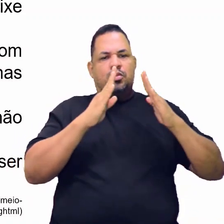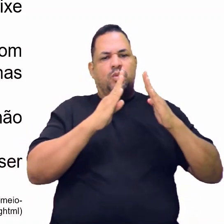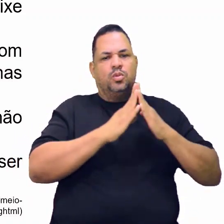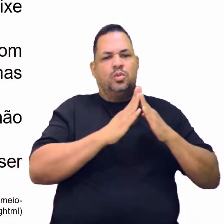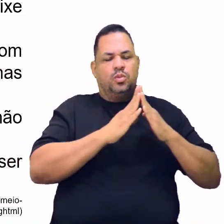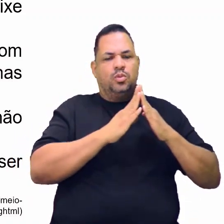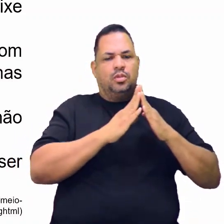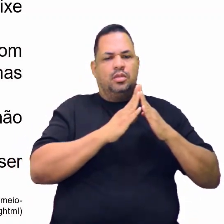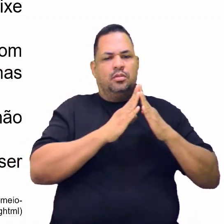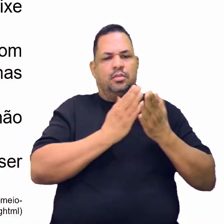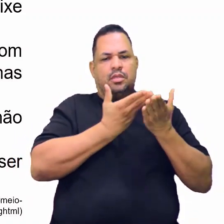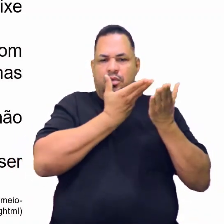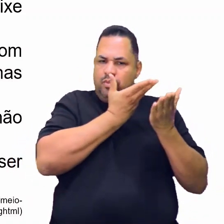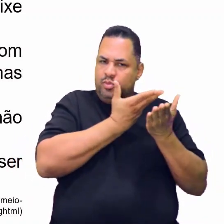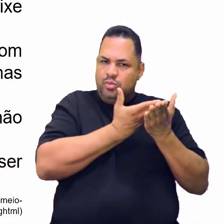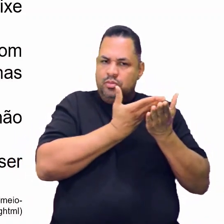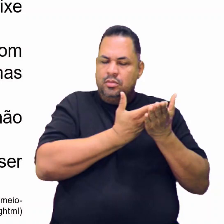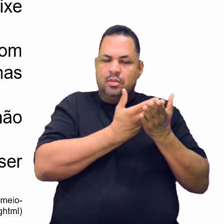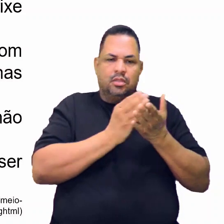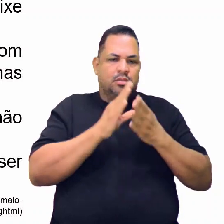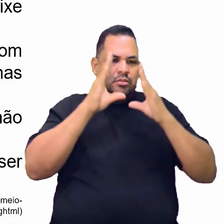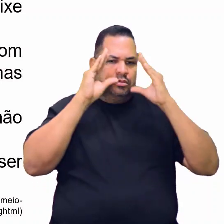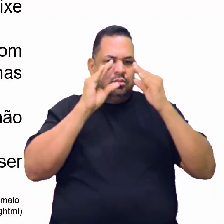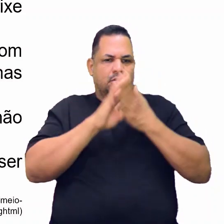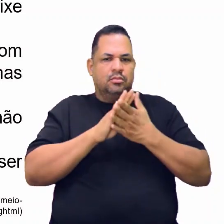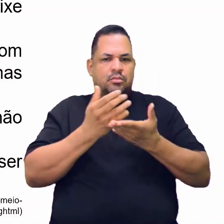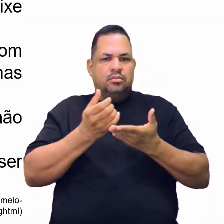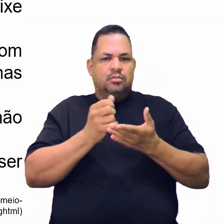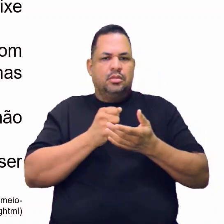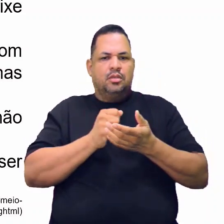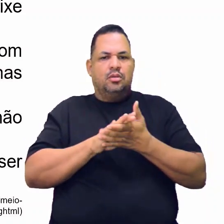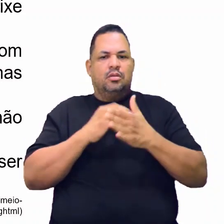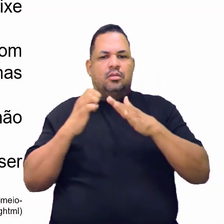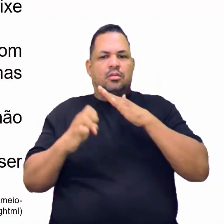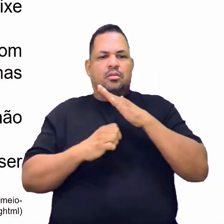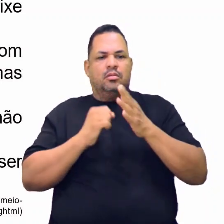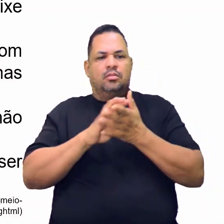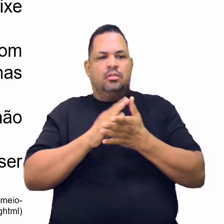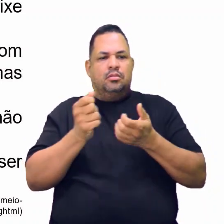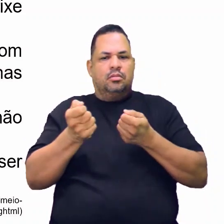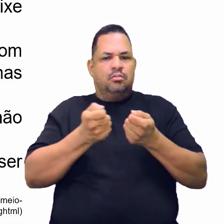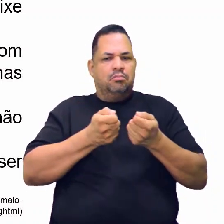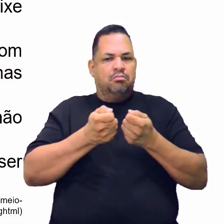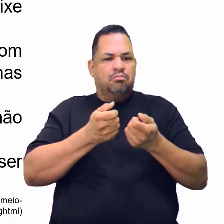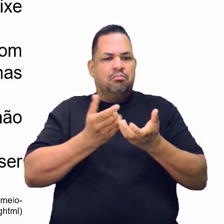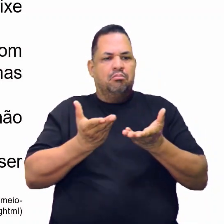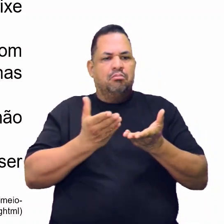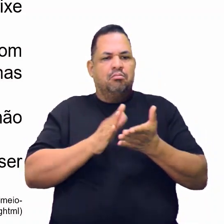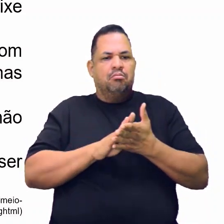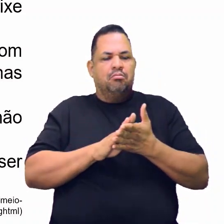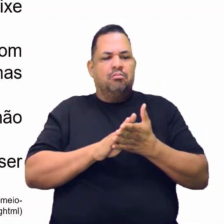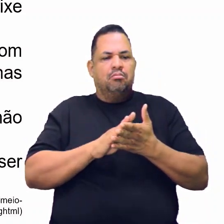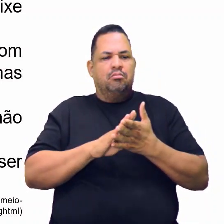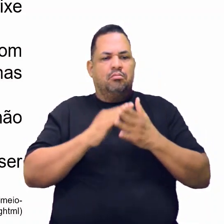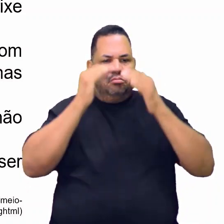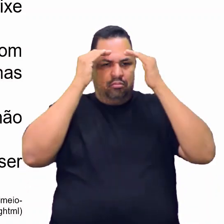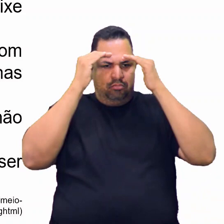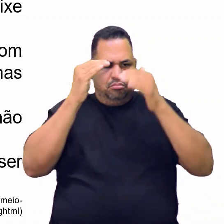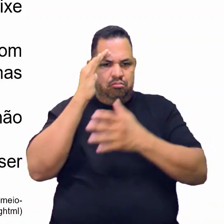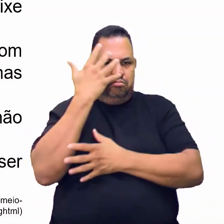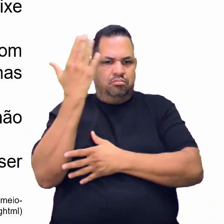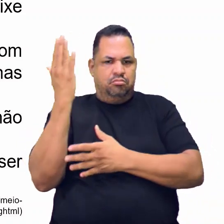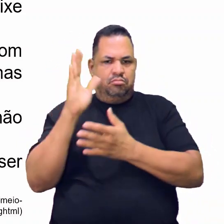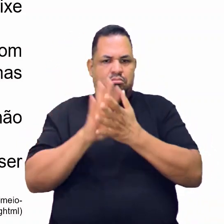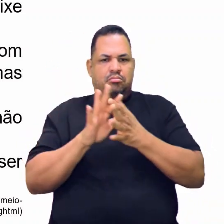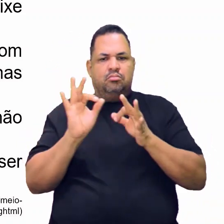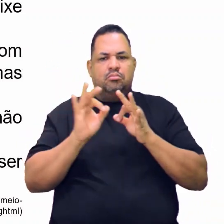pousada e agência regularizada, pagam impostos que ajudam a manter o local. 4, respeite a natureza, não